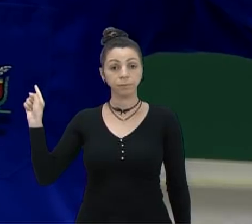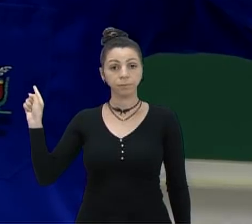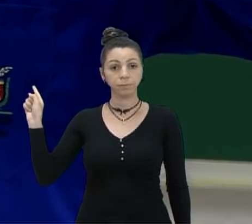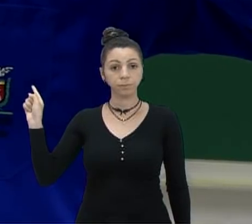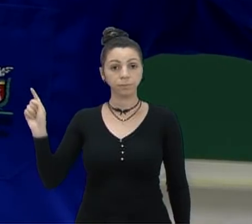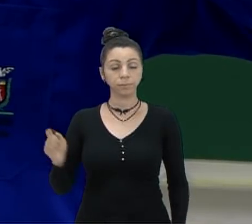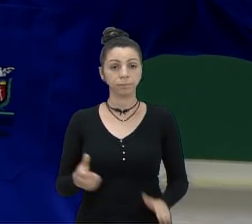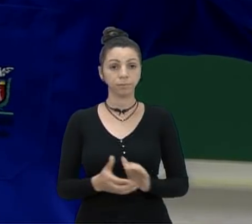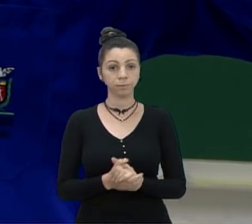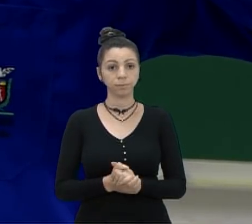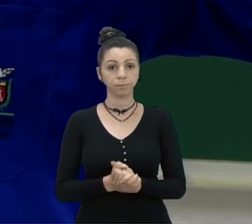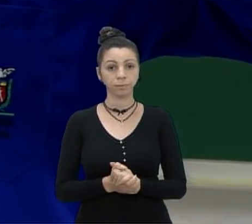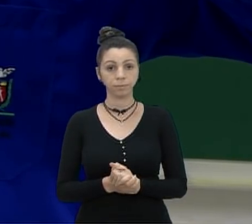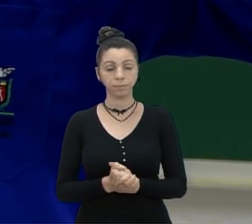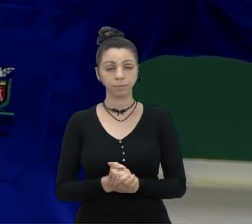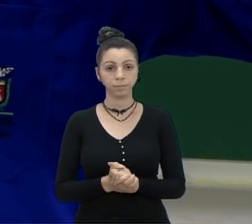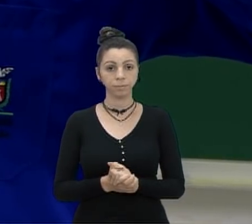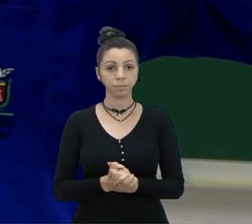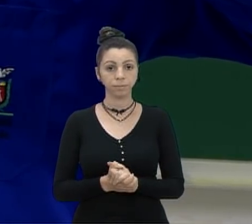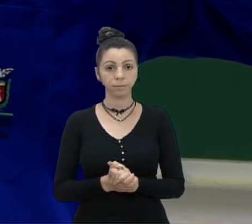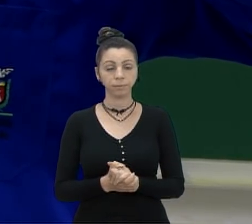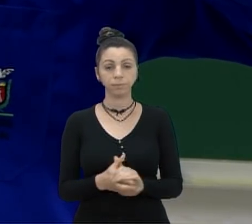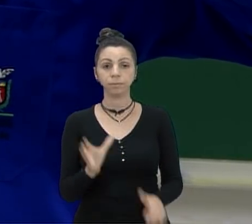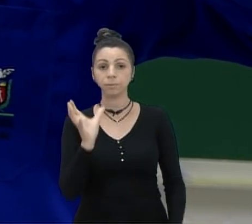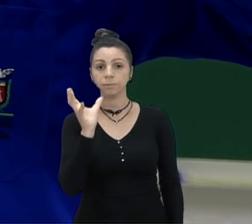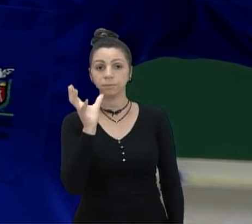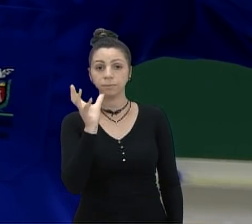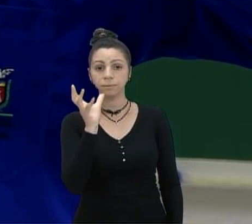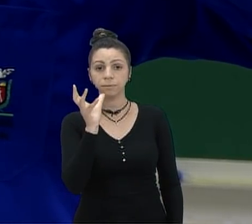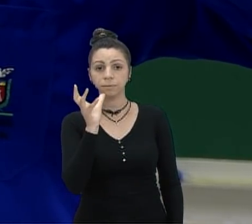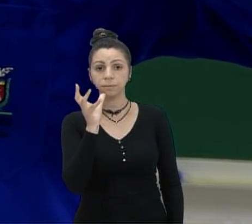Olha como ele demora para cair,